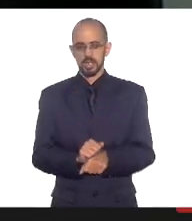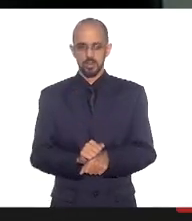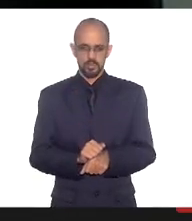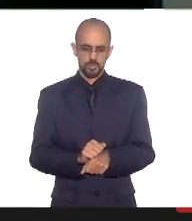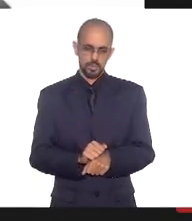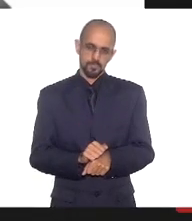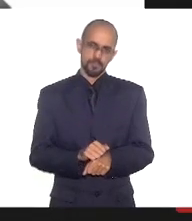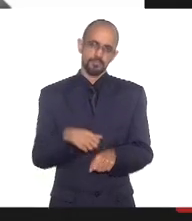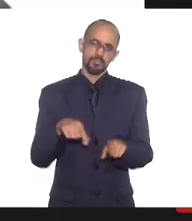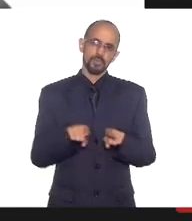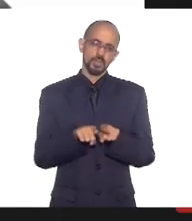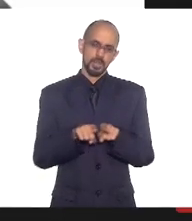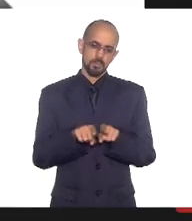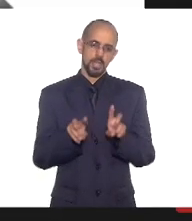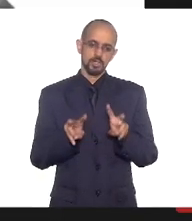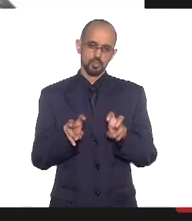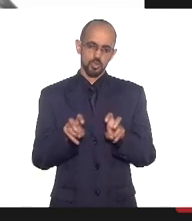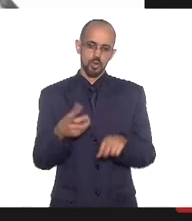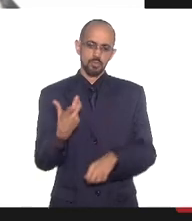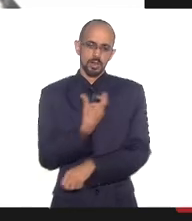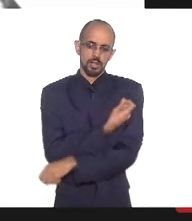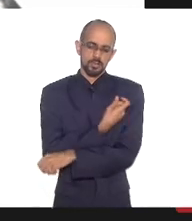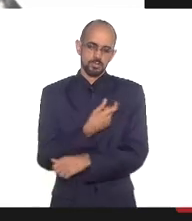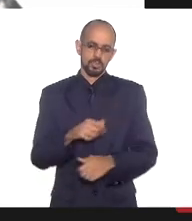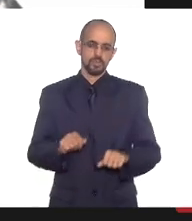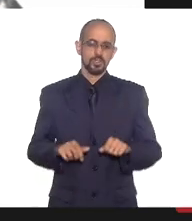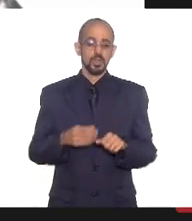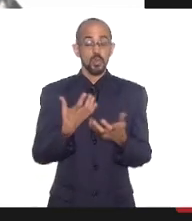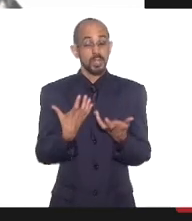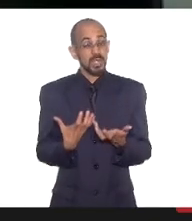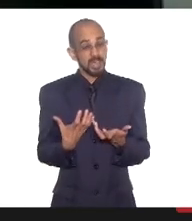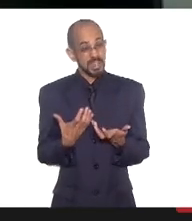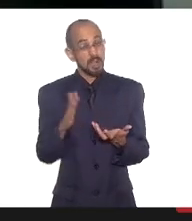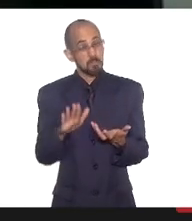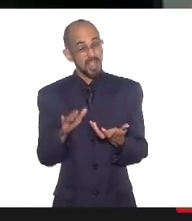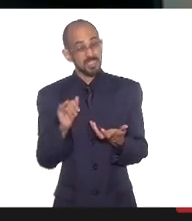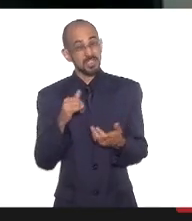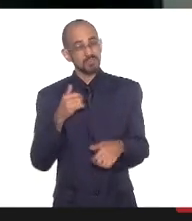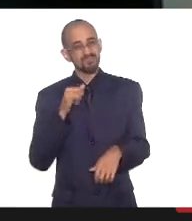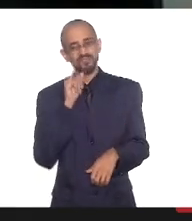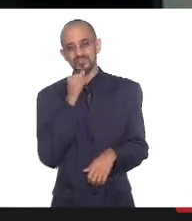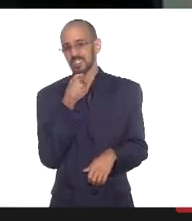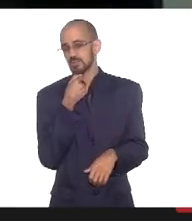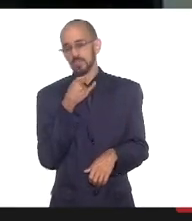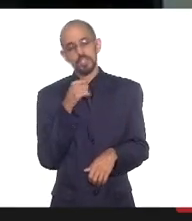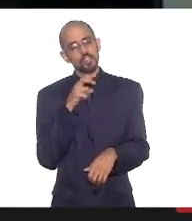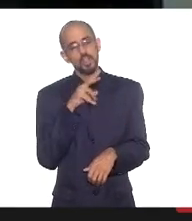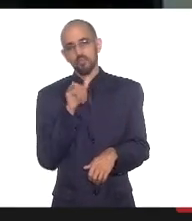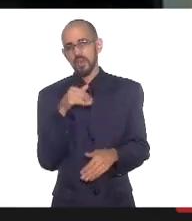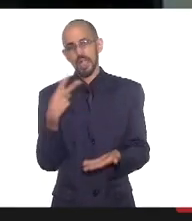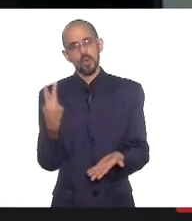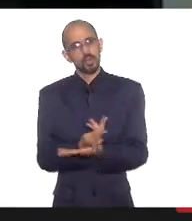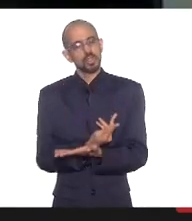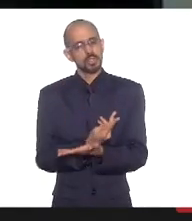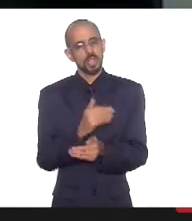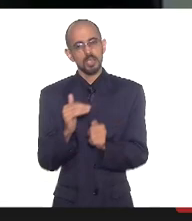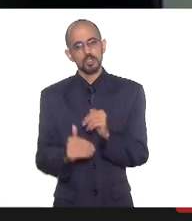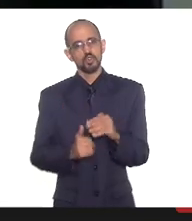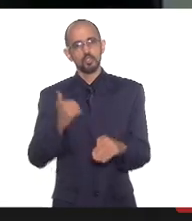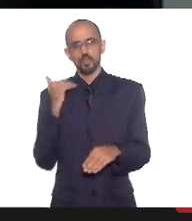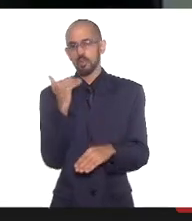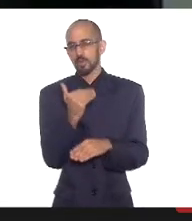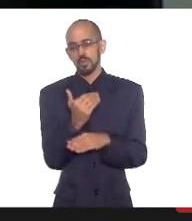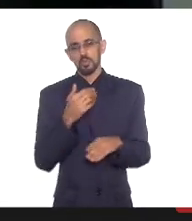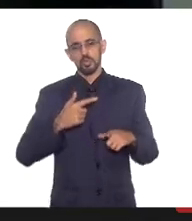doutora Deise da imunização mas a gente sabe que lamentavelmente isso não vai acontecer sobretudo